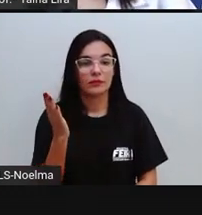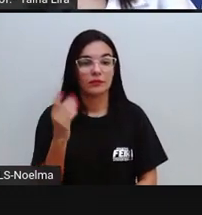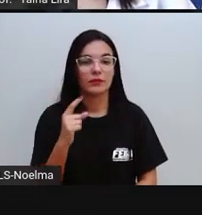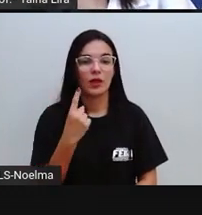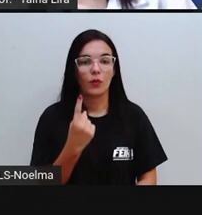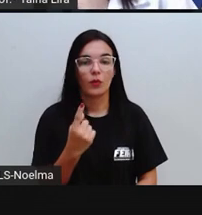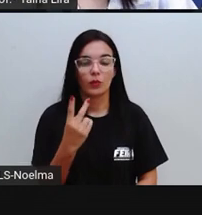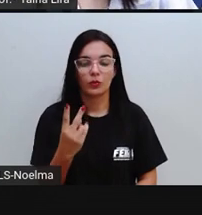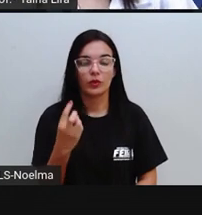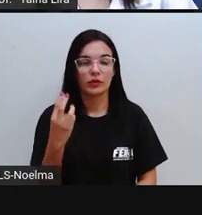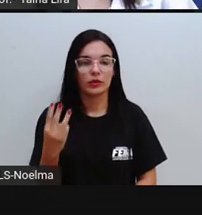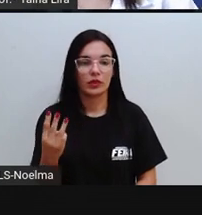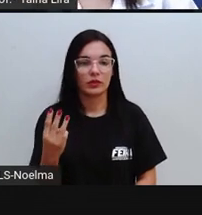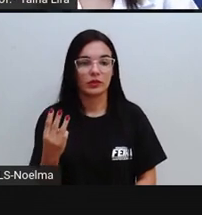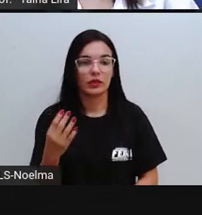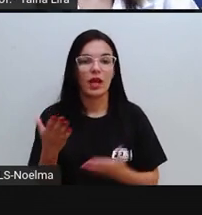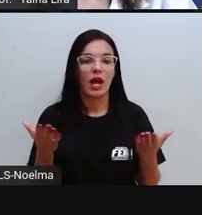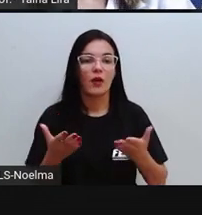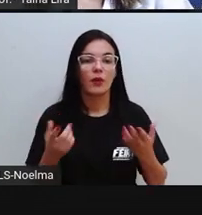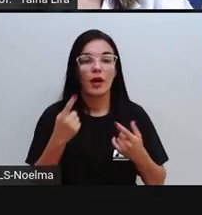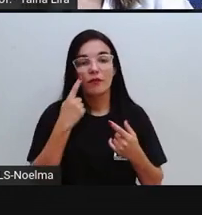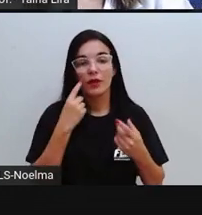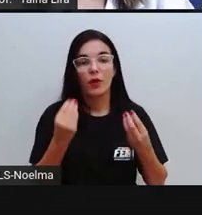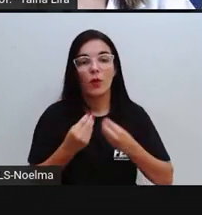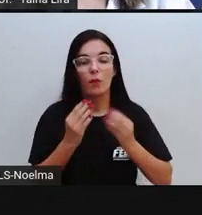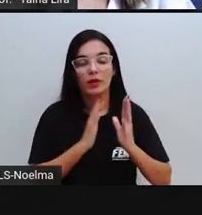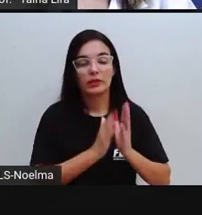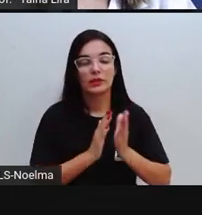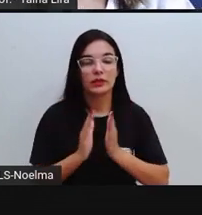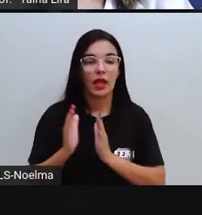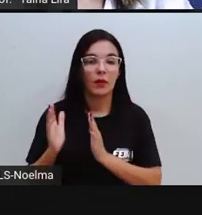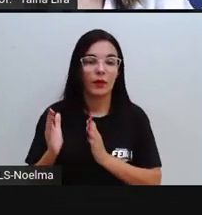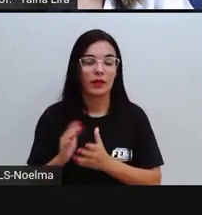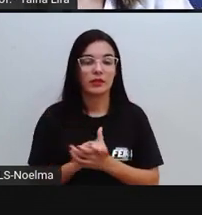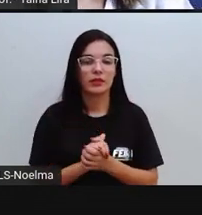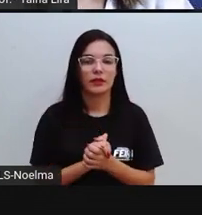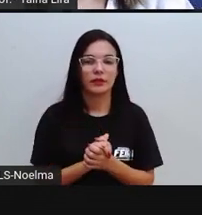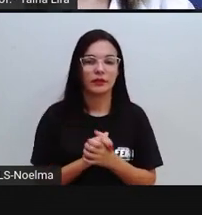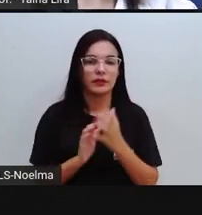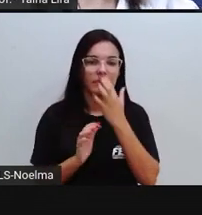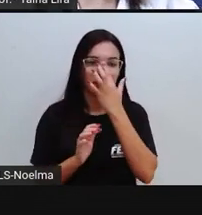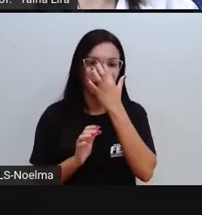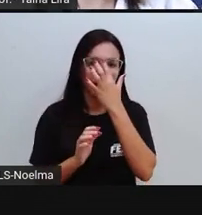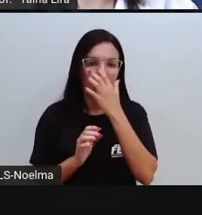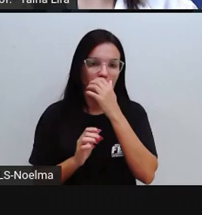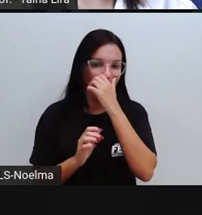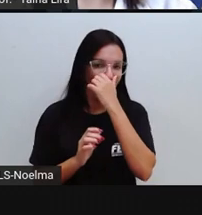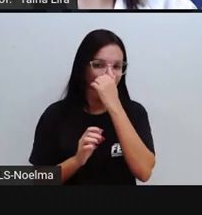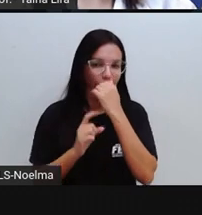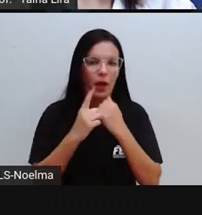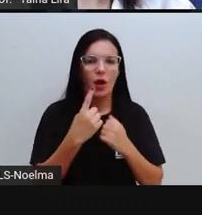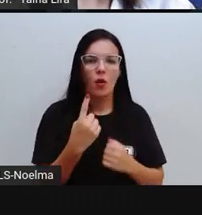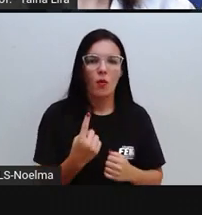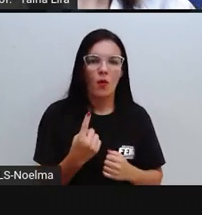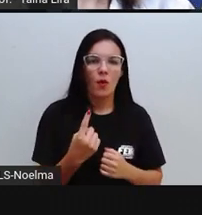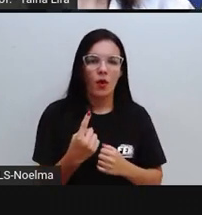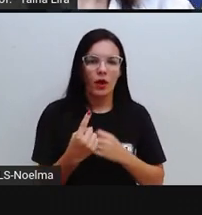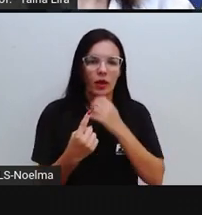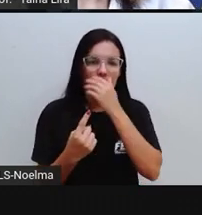e 3, tá? Mas vamos ver como é que a gente completaria essa sequência. Então, observem, ó, eu tenho o número